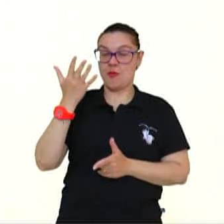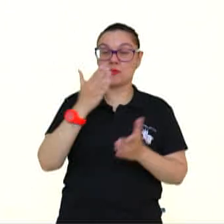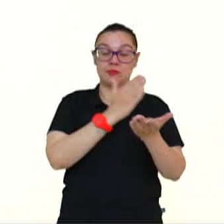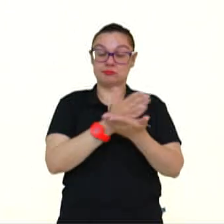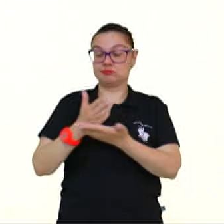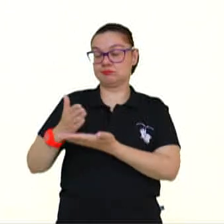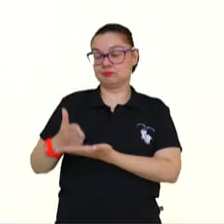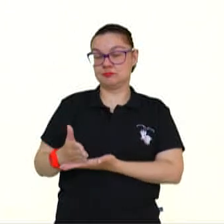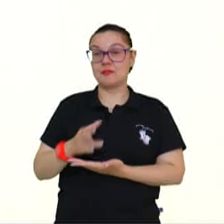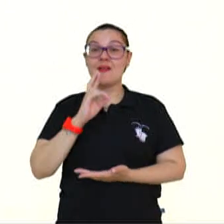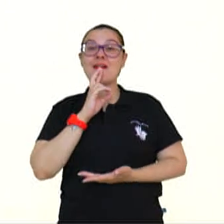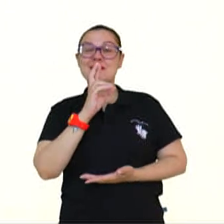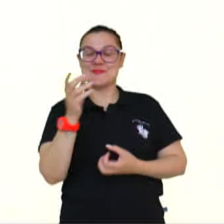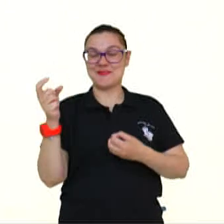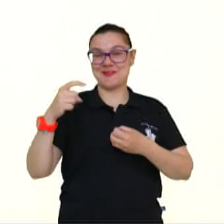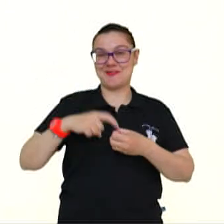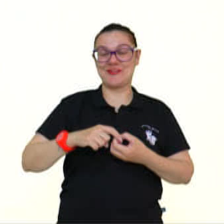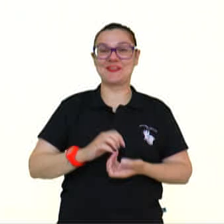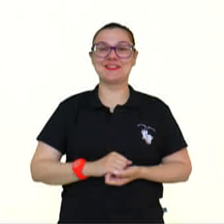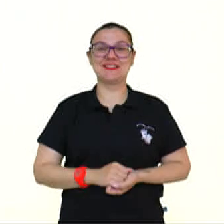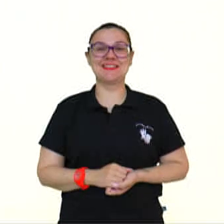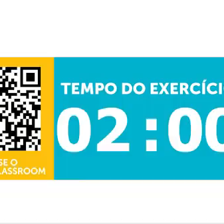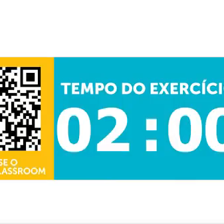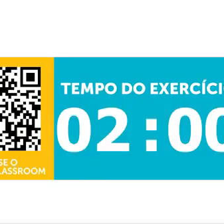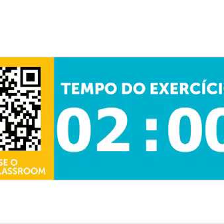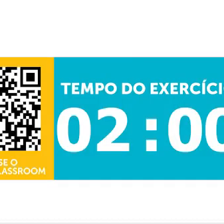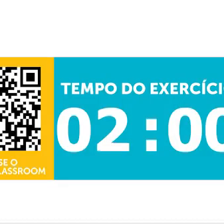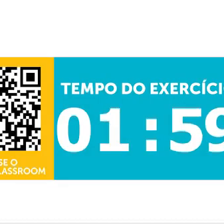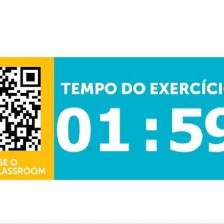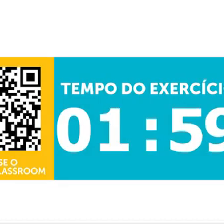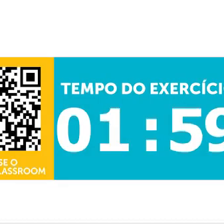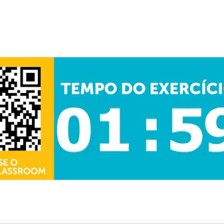Então, respondam e daqui a pouco a gente volta para corrigir.